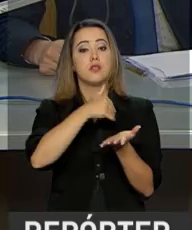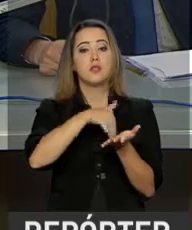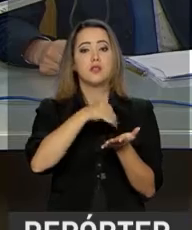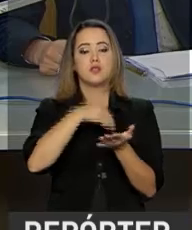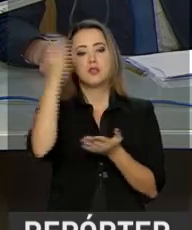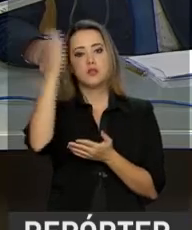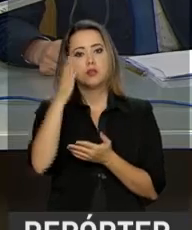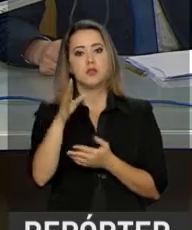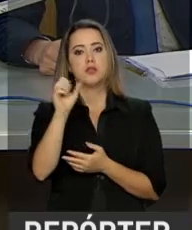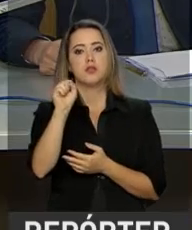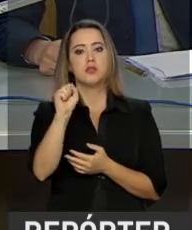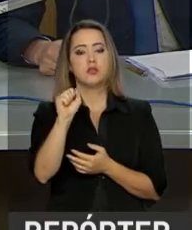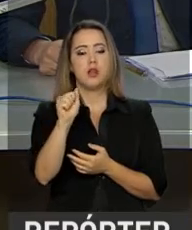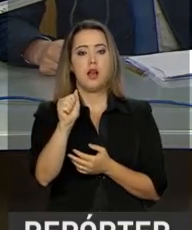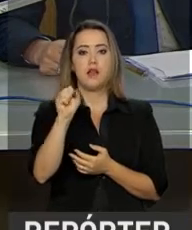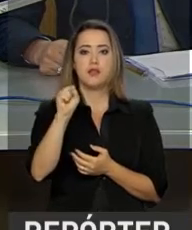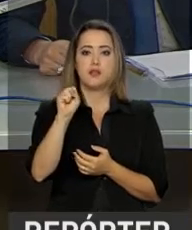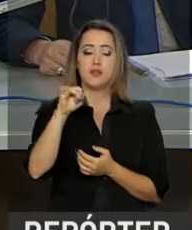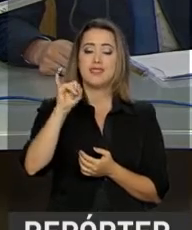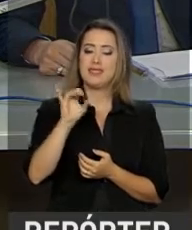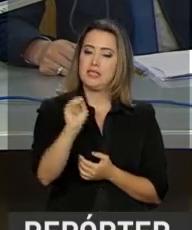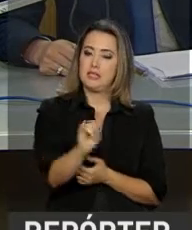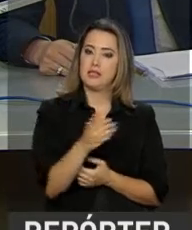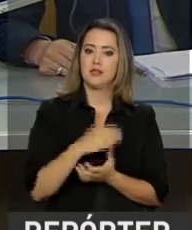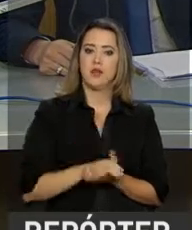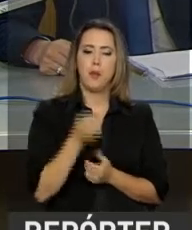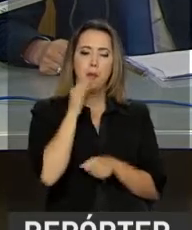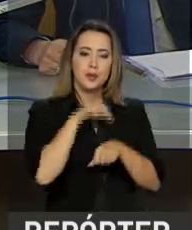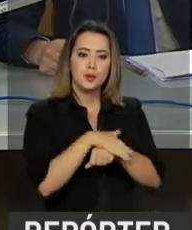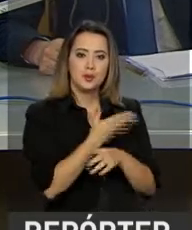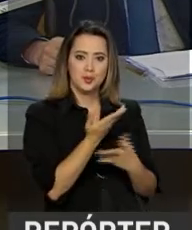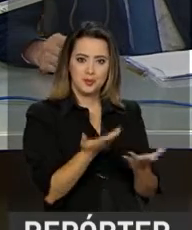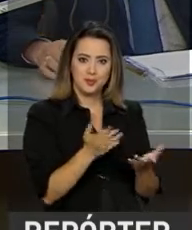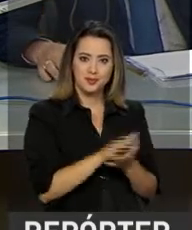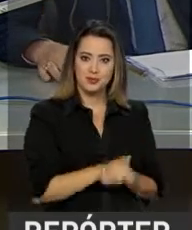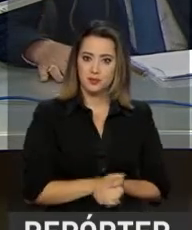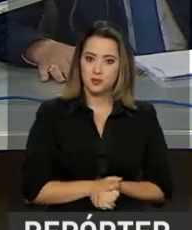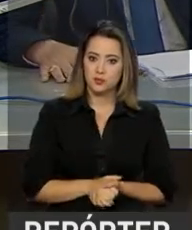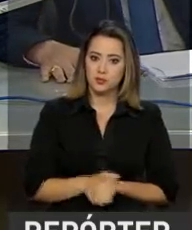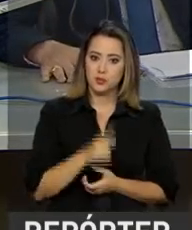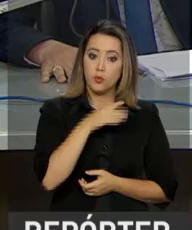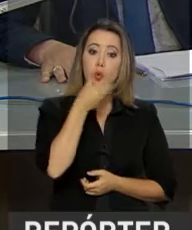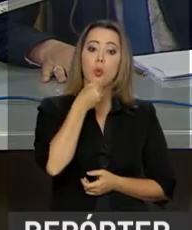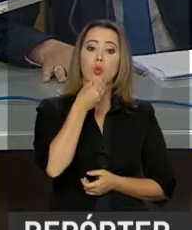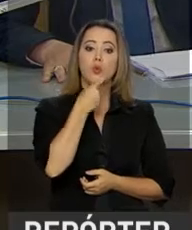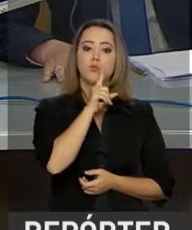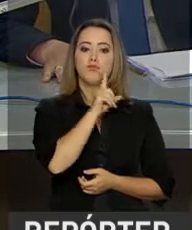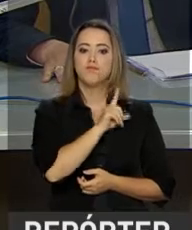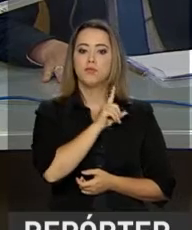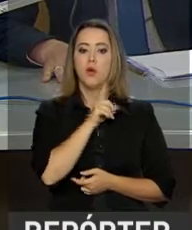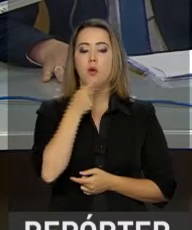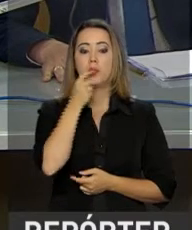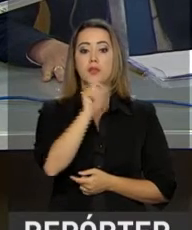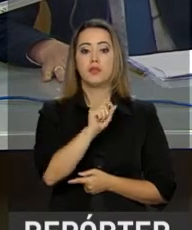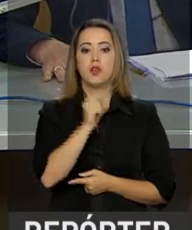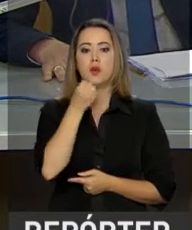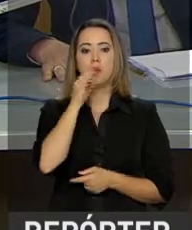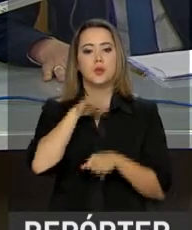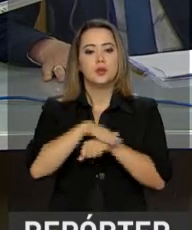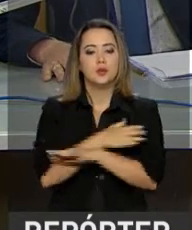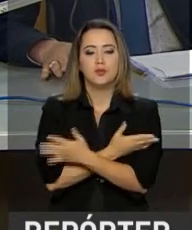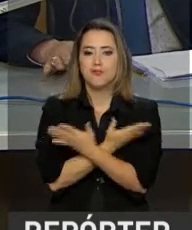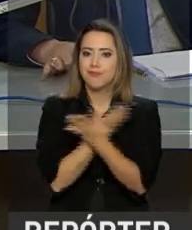assis filho boa noite boa noite saiu com medeiros gláucia gomes a voz do brasil